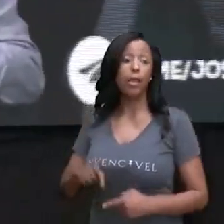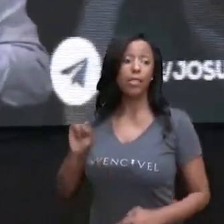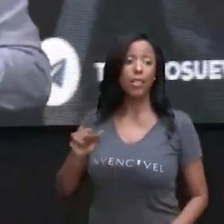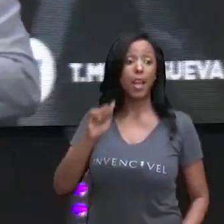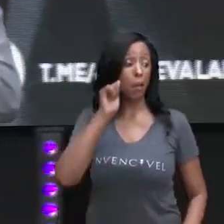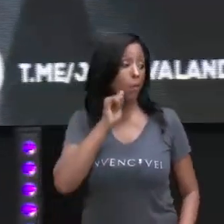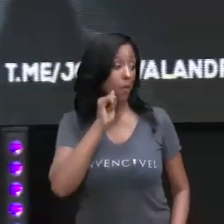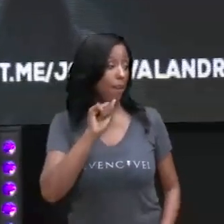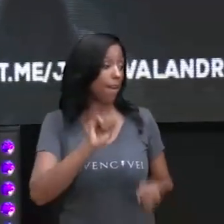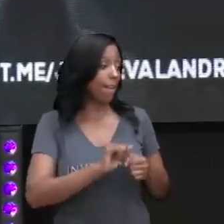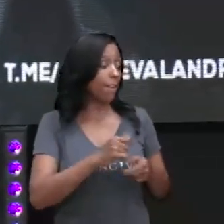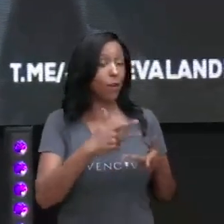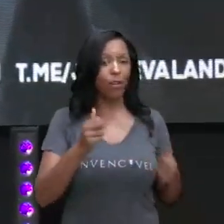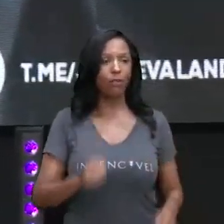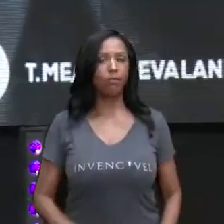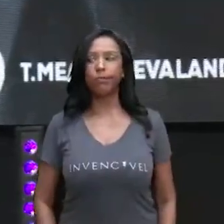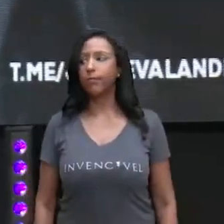assim.